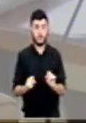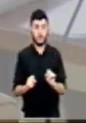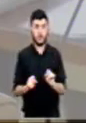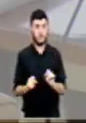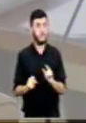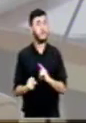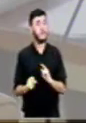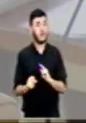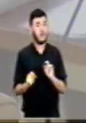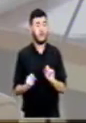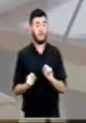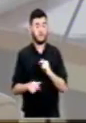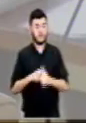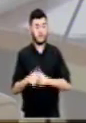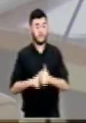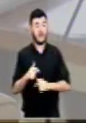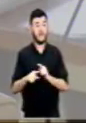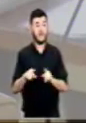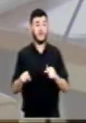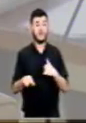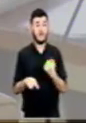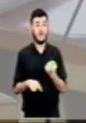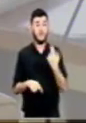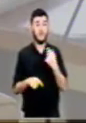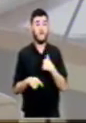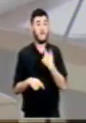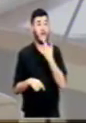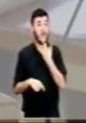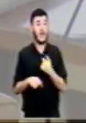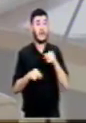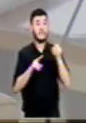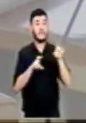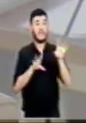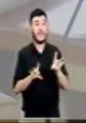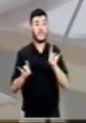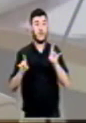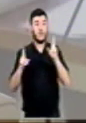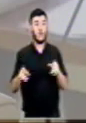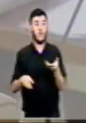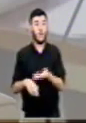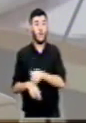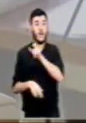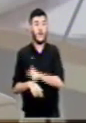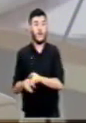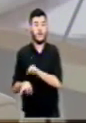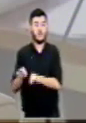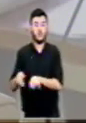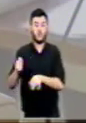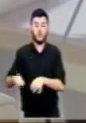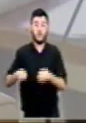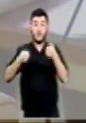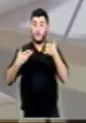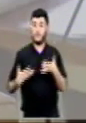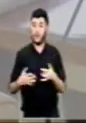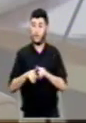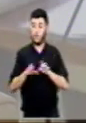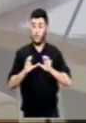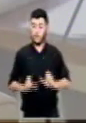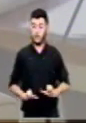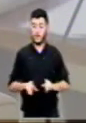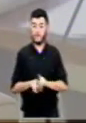disse o senhor magistrado, há indícios de que o comportamento adotado pelo chefe da Polícia